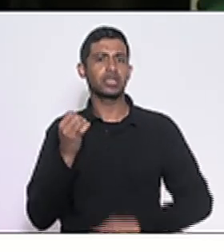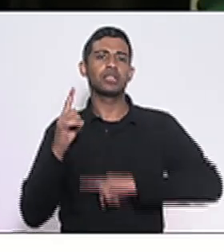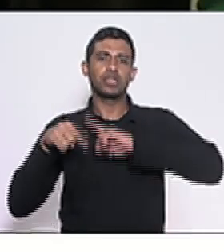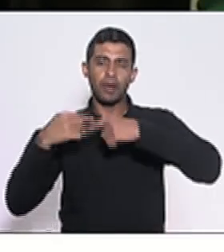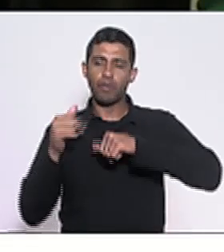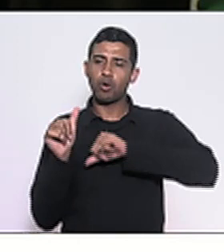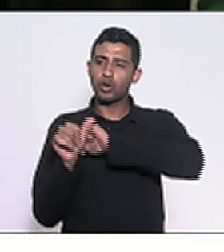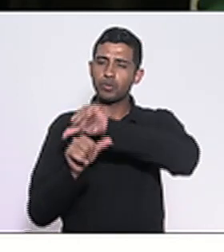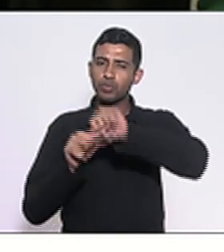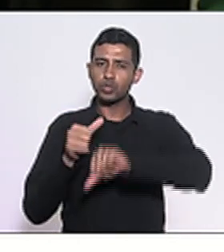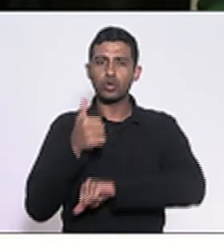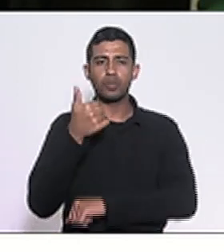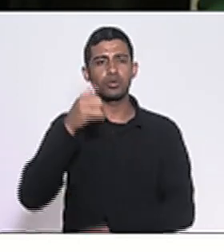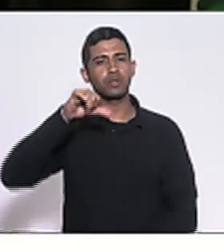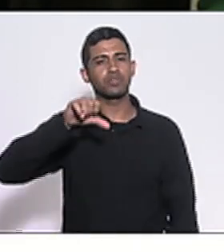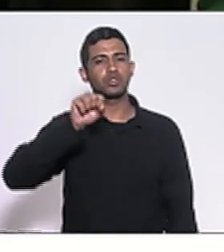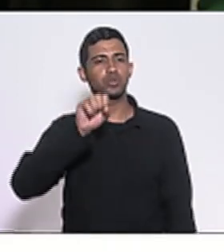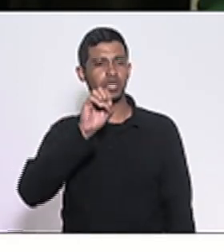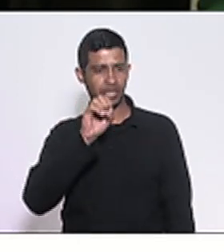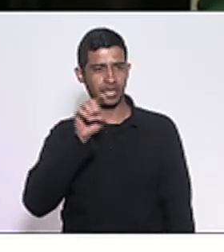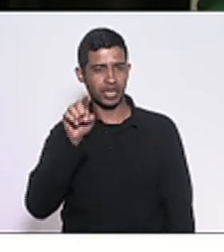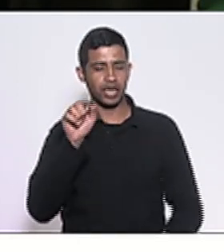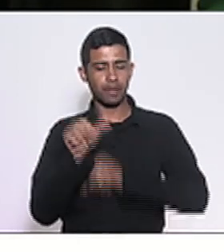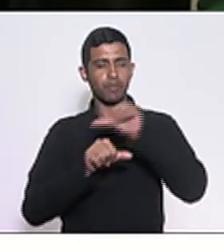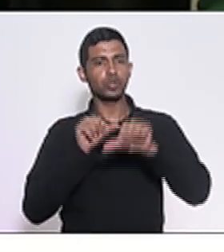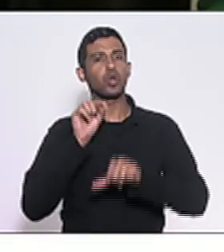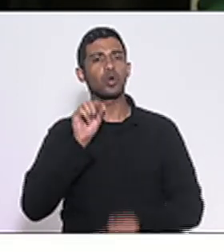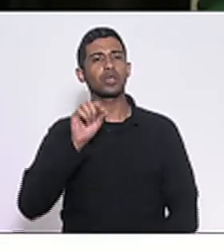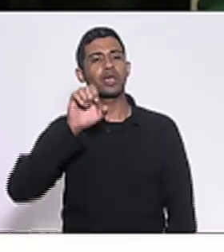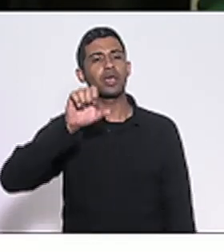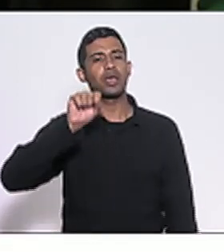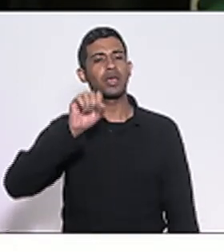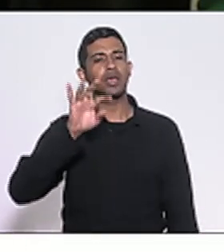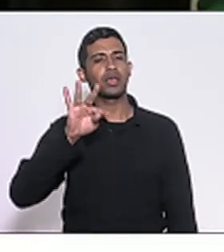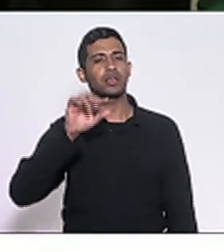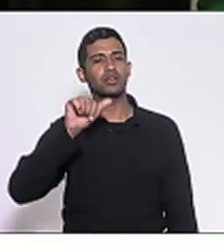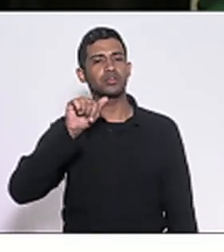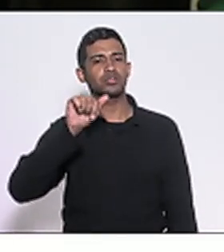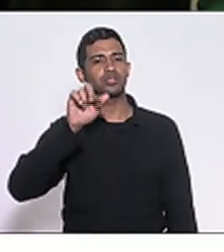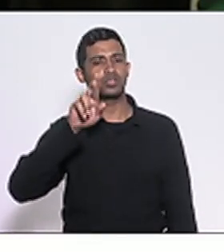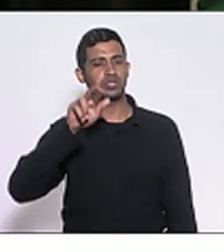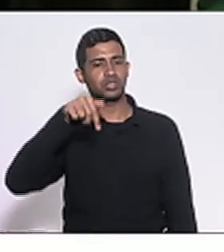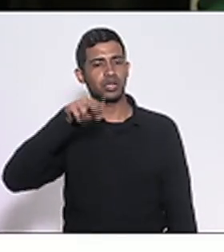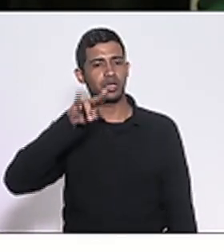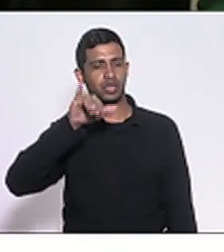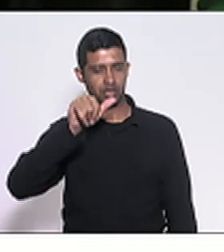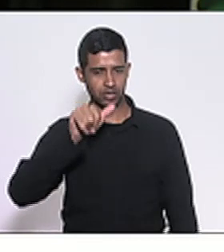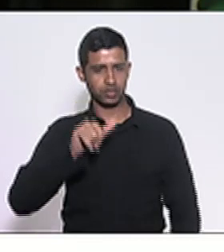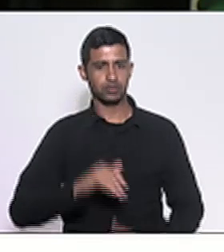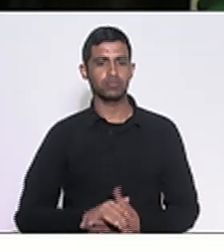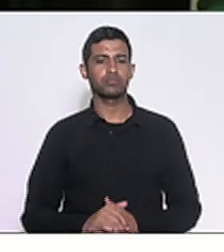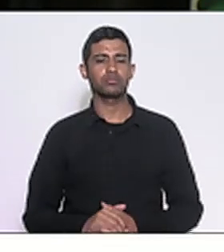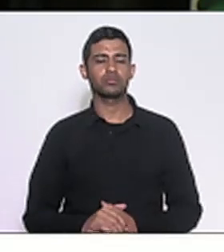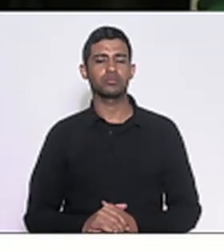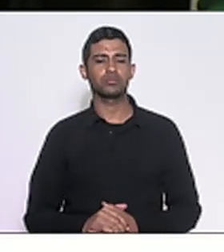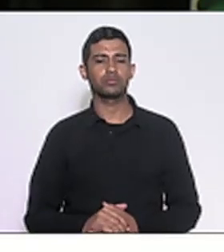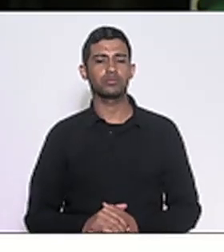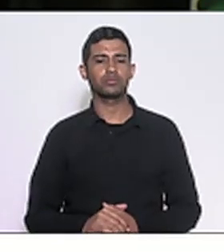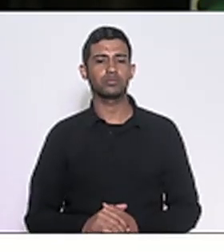no início dos anos 80, enfim, 70, acho que 80, né? E, salvo engano,